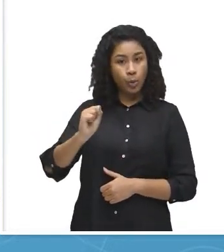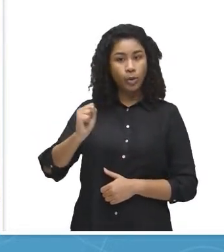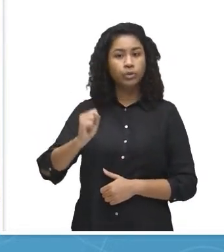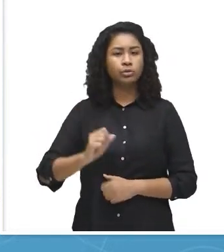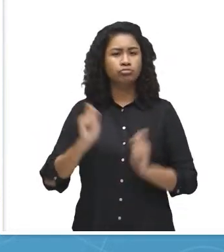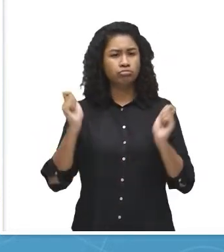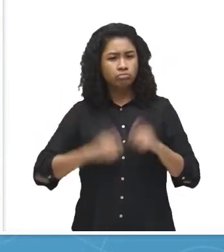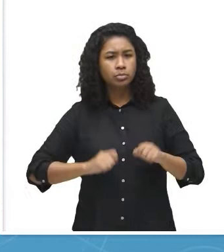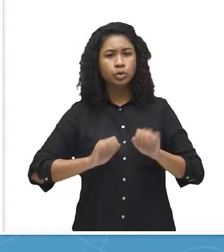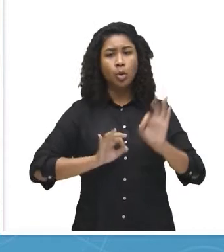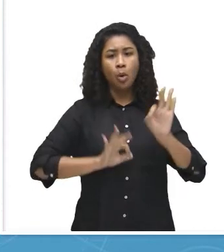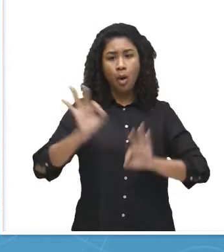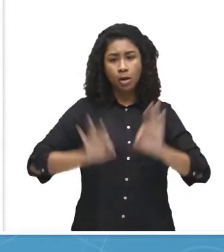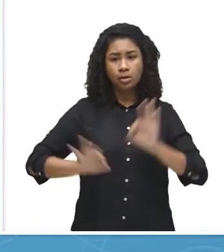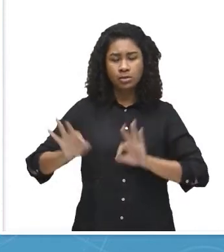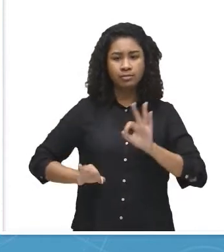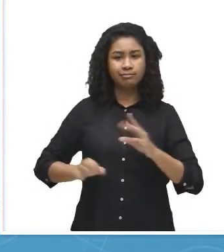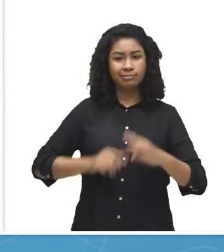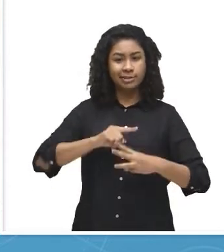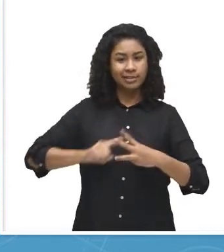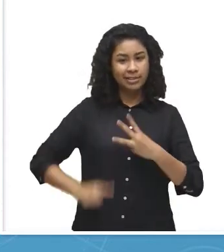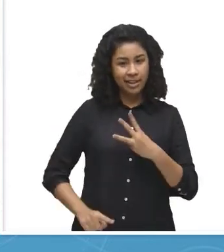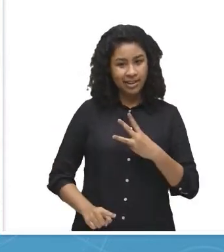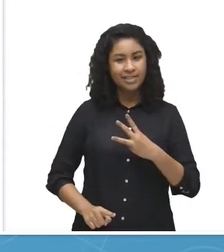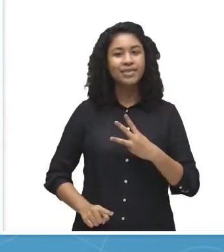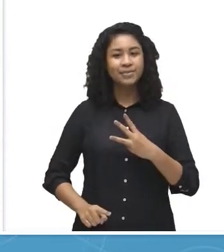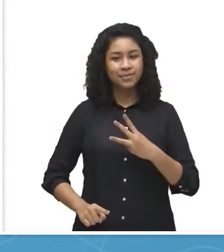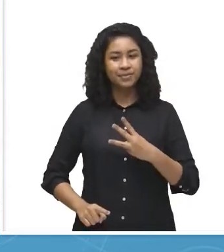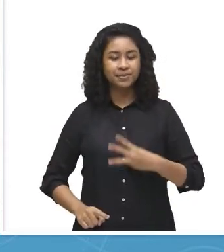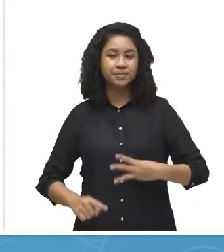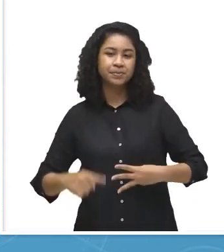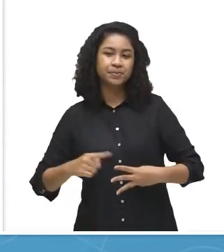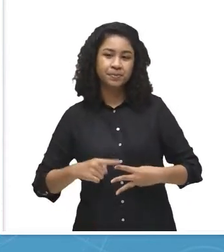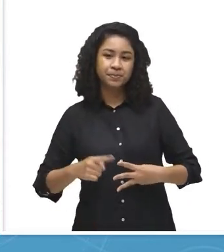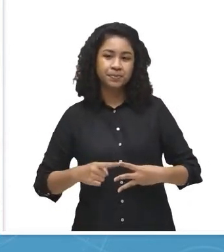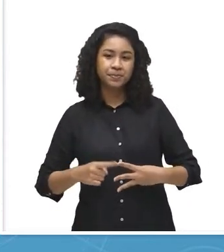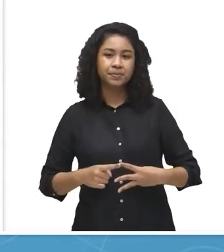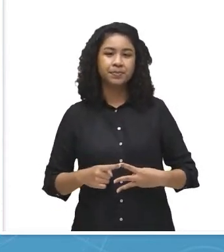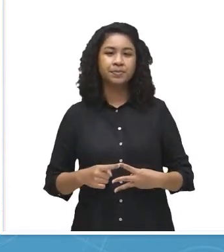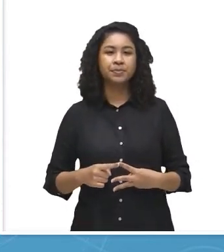pode ser dividida em três fases. Primeira fase,